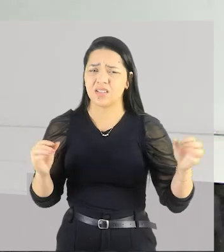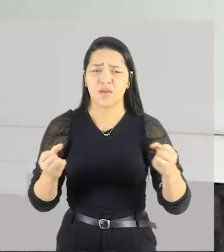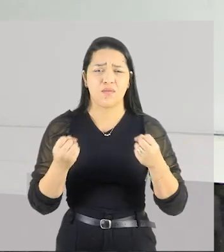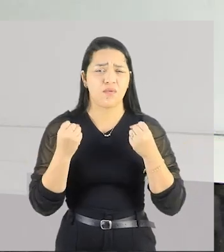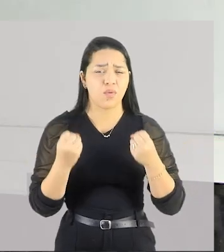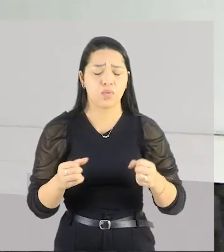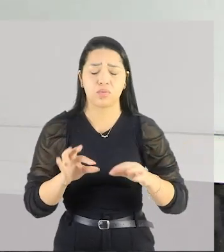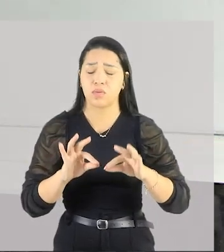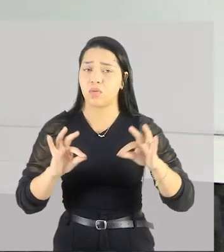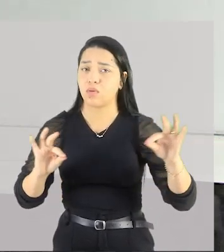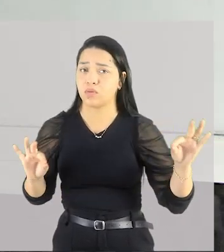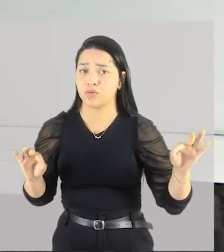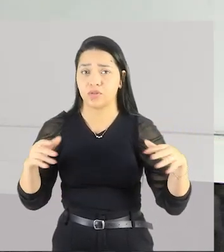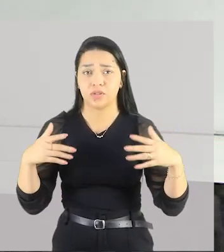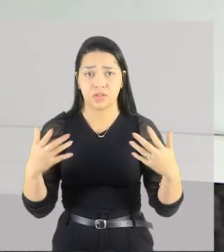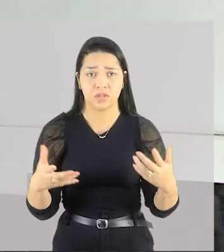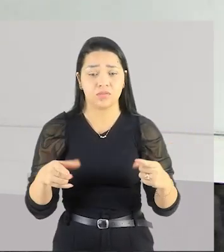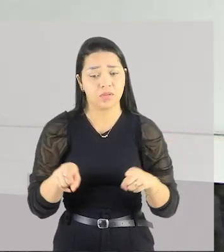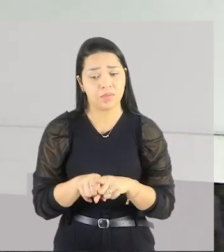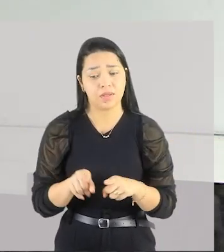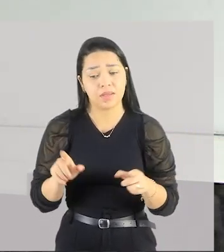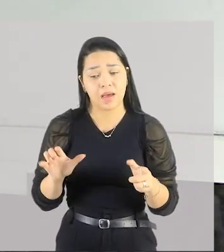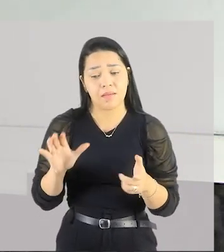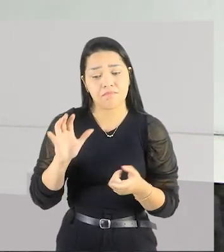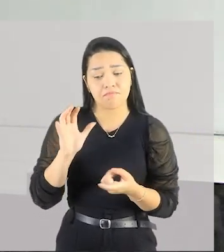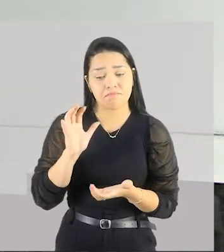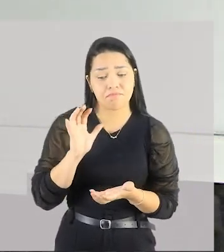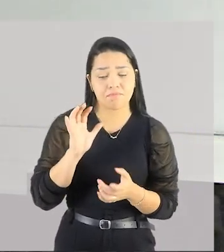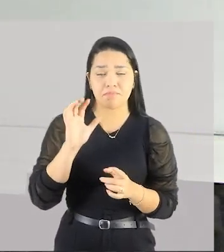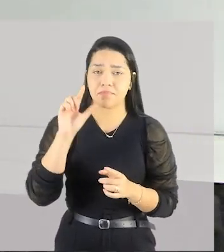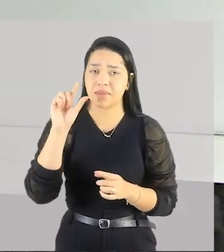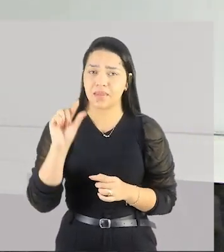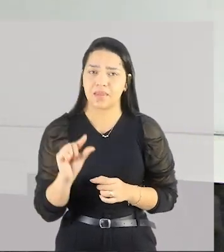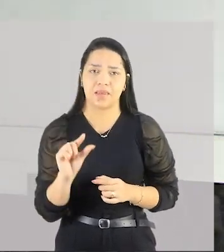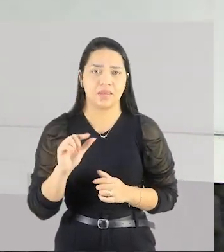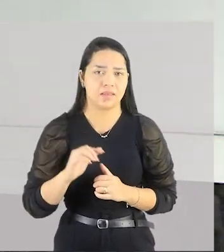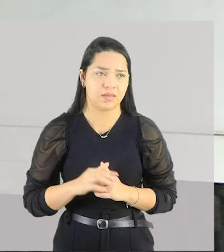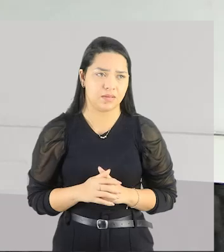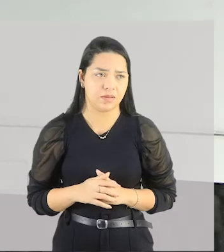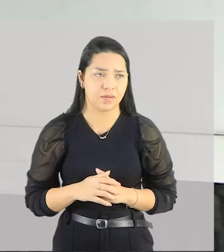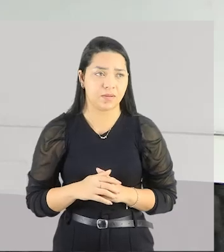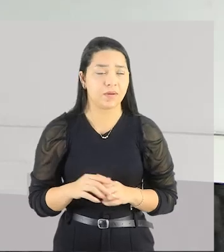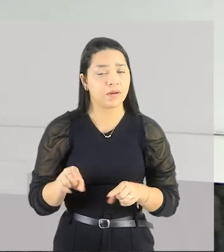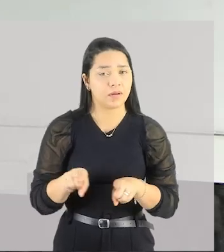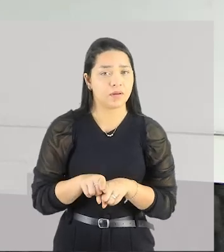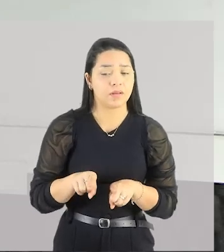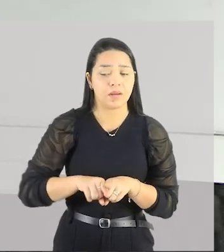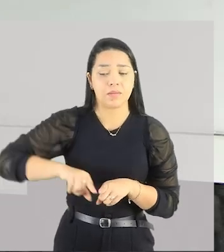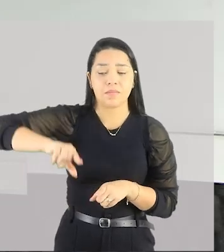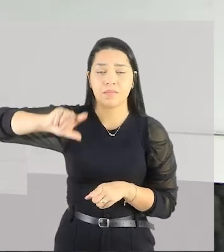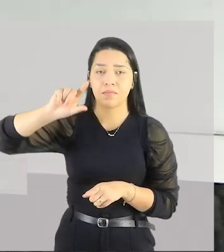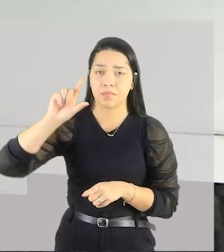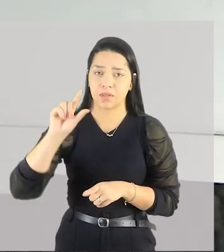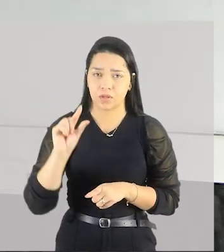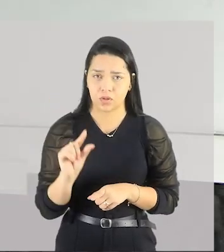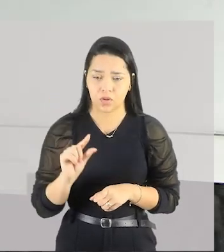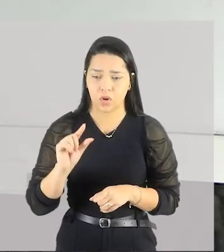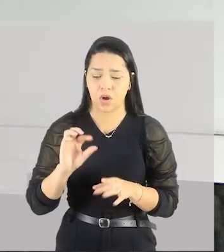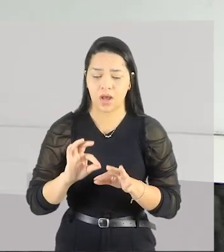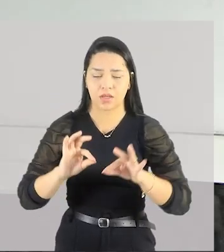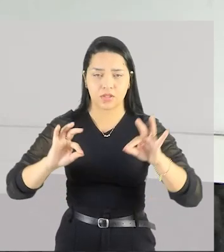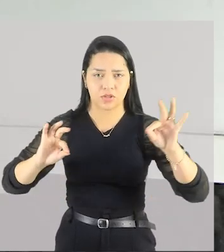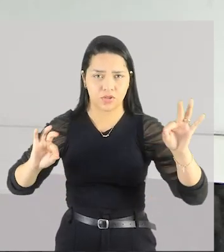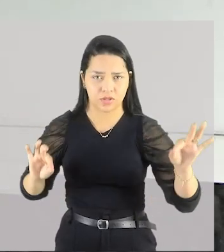quê? Diminui, tá? Grandezas inversamente proporcionais. Assim que uma aumenta, a outra faz o quê?